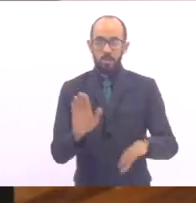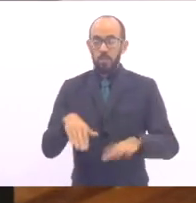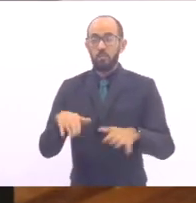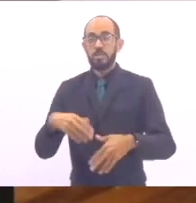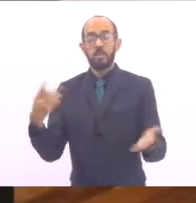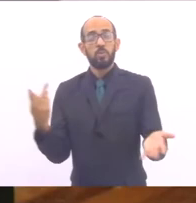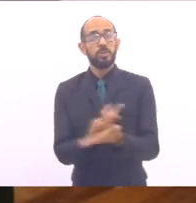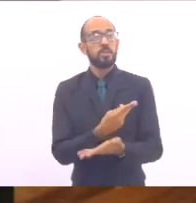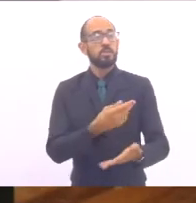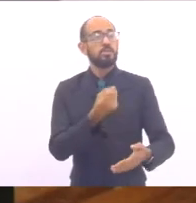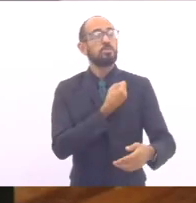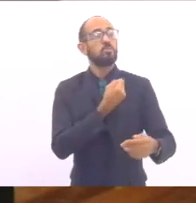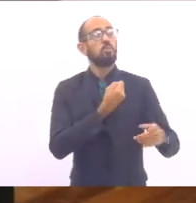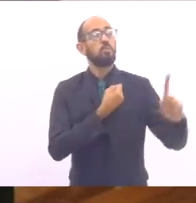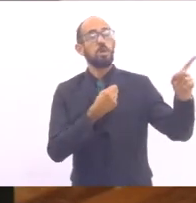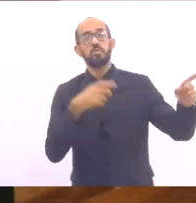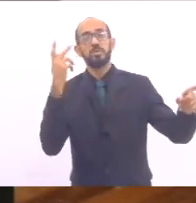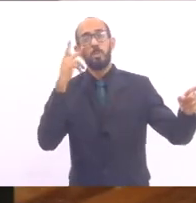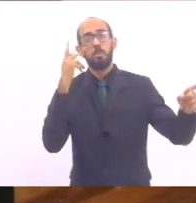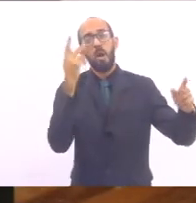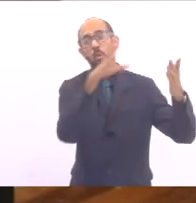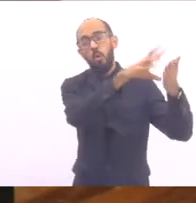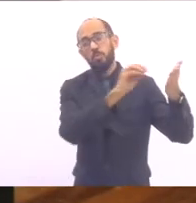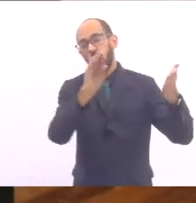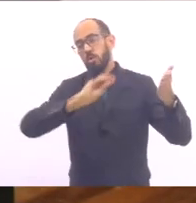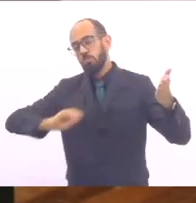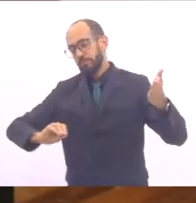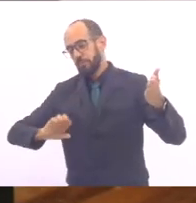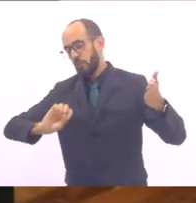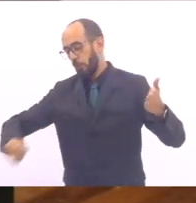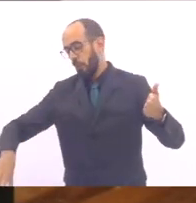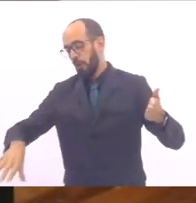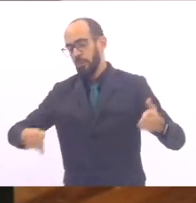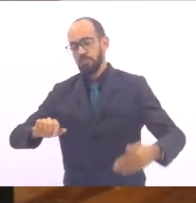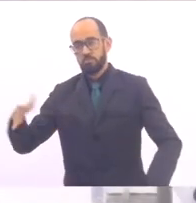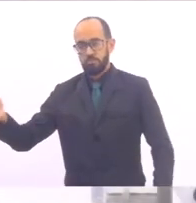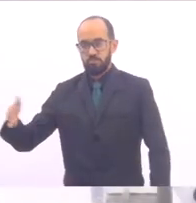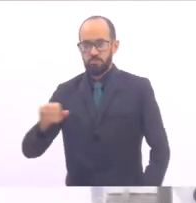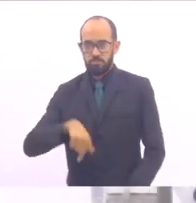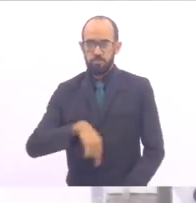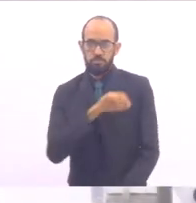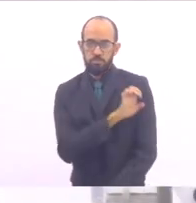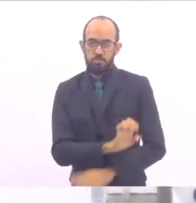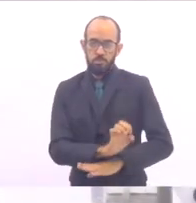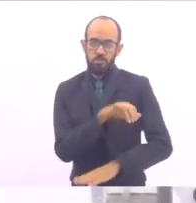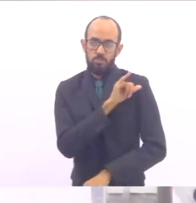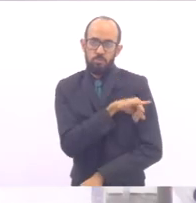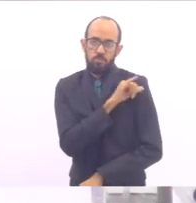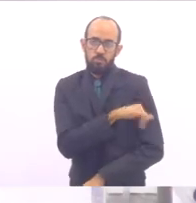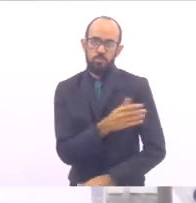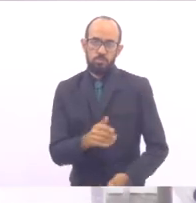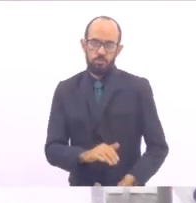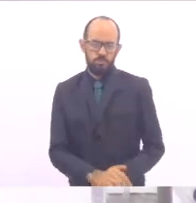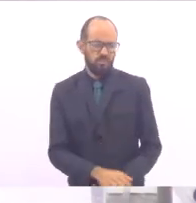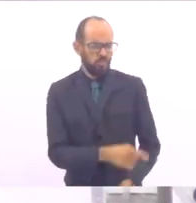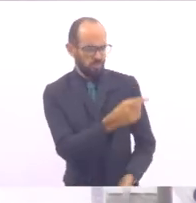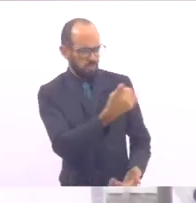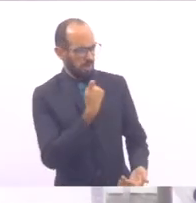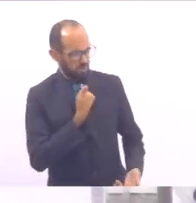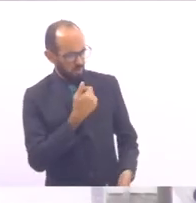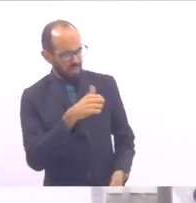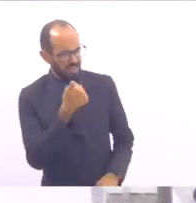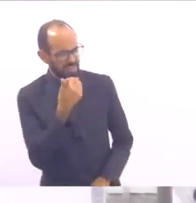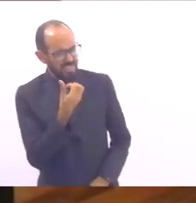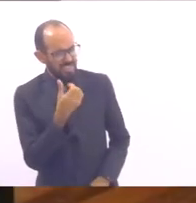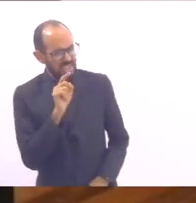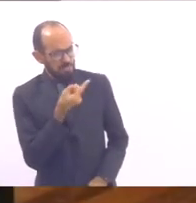esse dado infla. Não sei, alguma coisa não você não me falou que ali. Era um dado de 16 mil. Qual é o dado que você